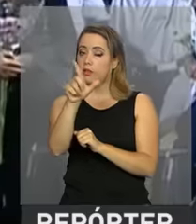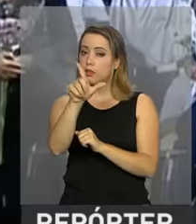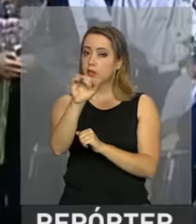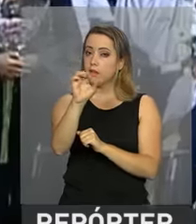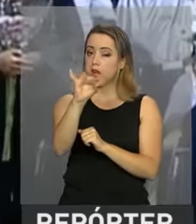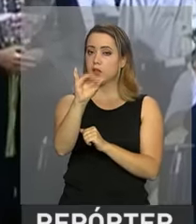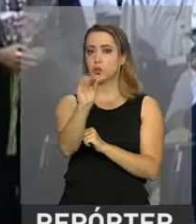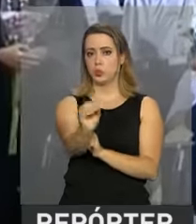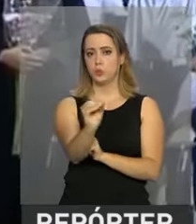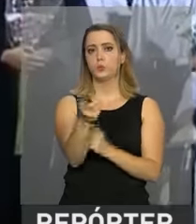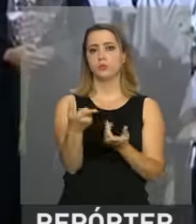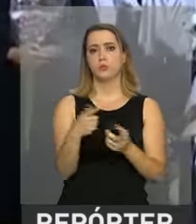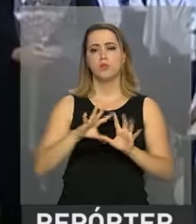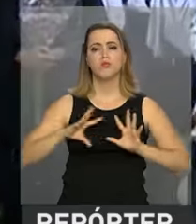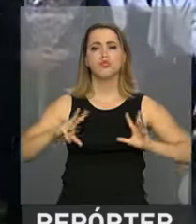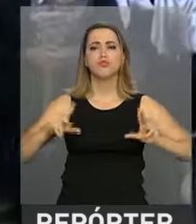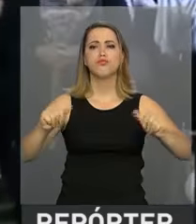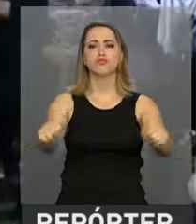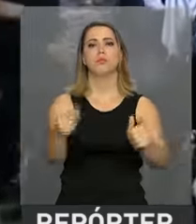está.